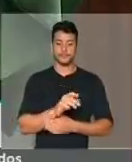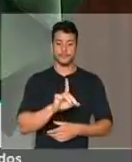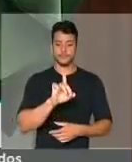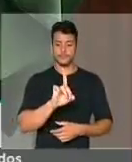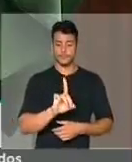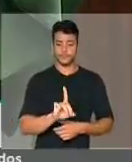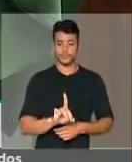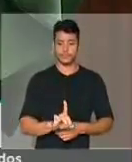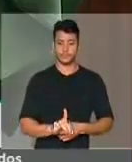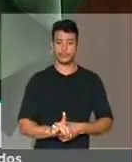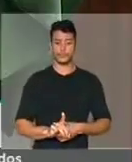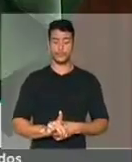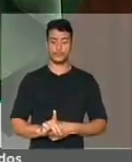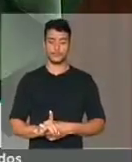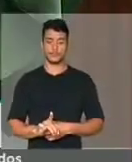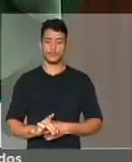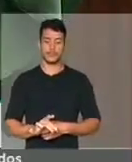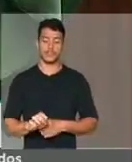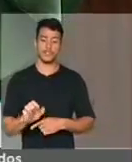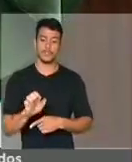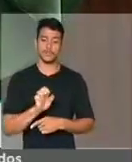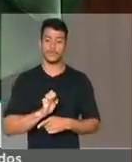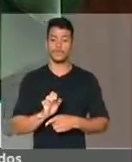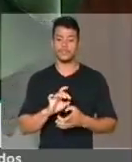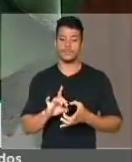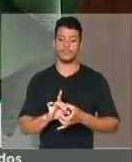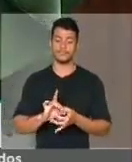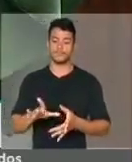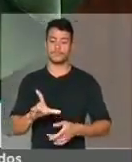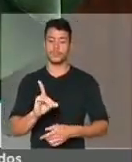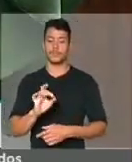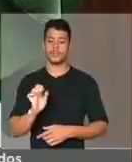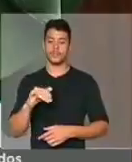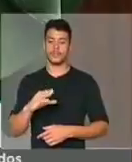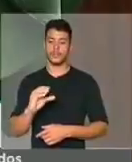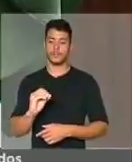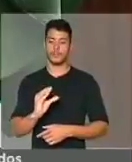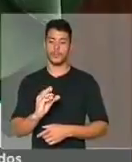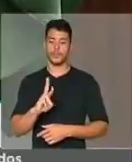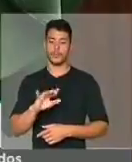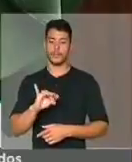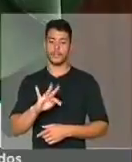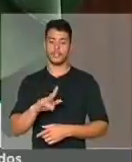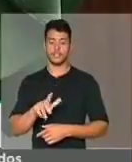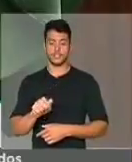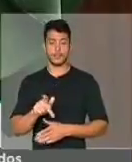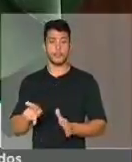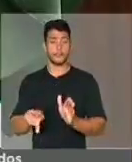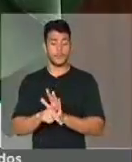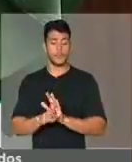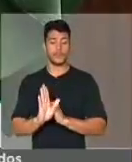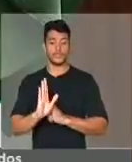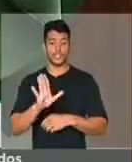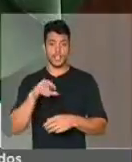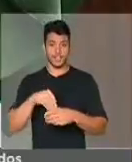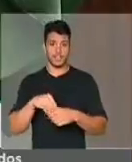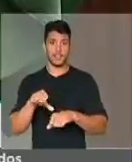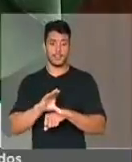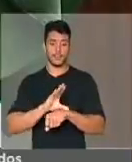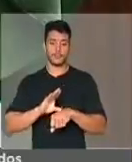direitos individuais e o Estado democrático de direito consagrados pela nossa Carta Magna. Por